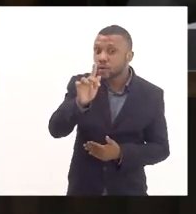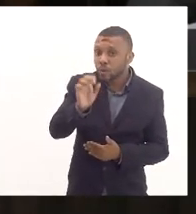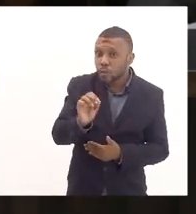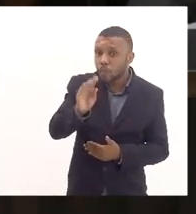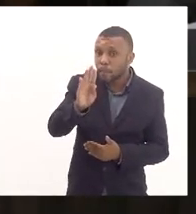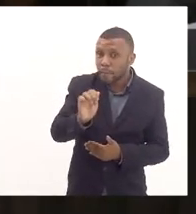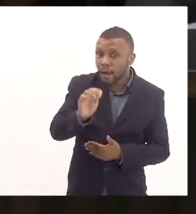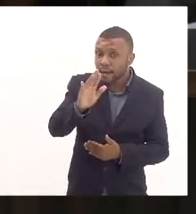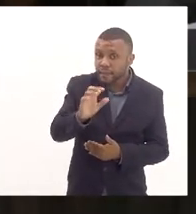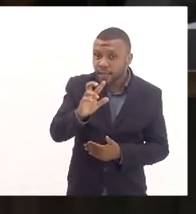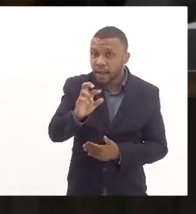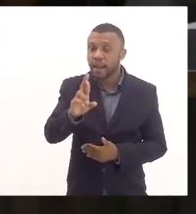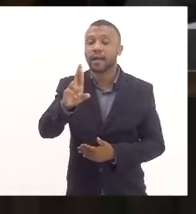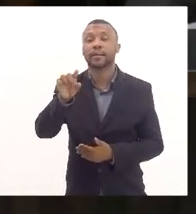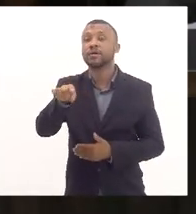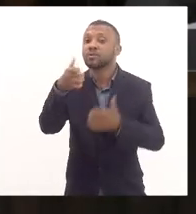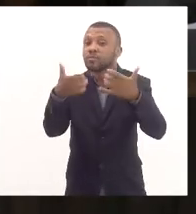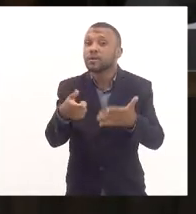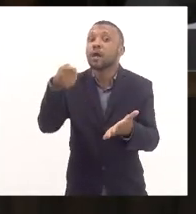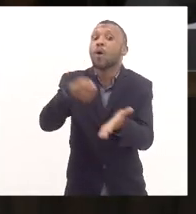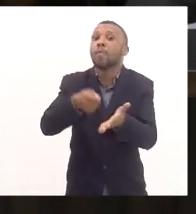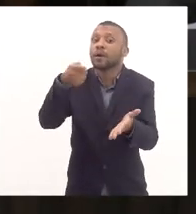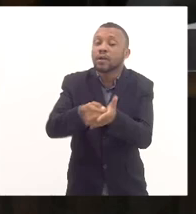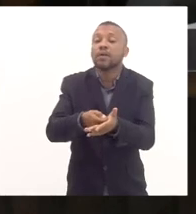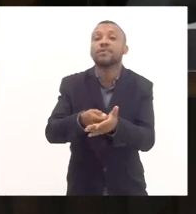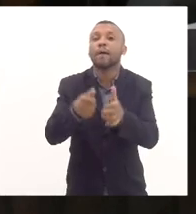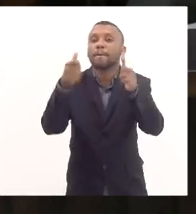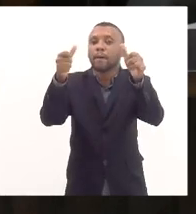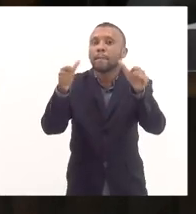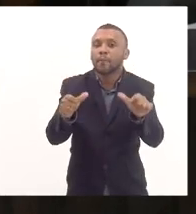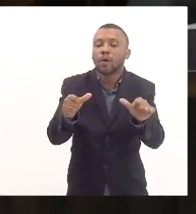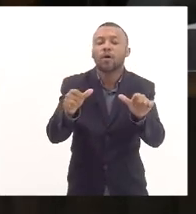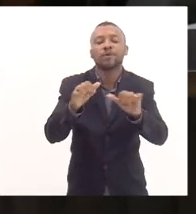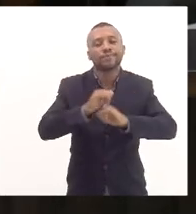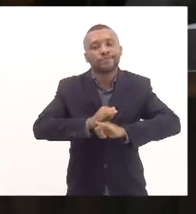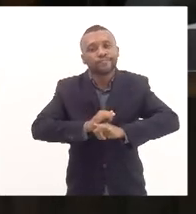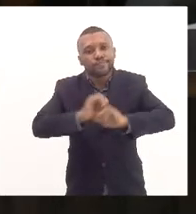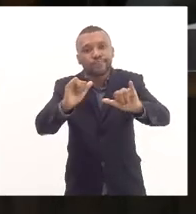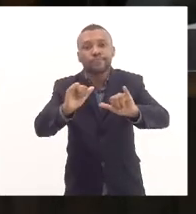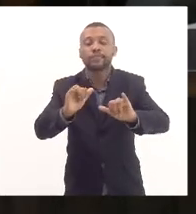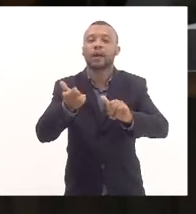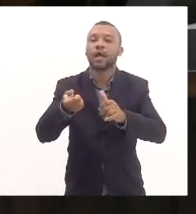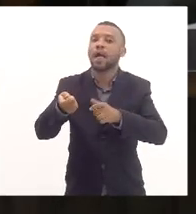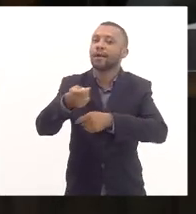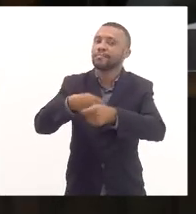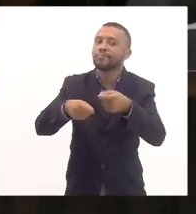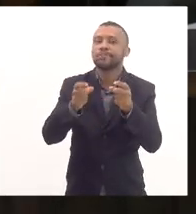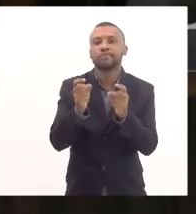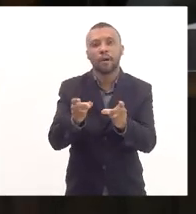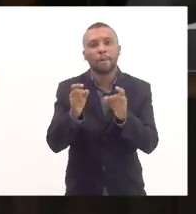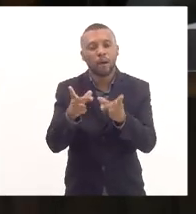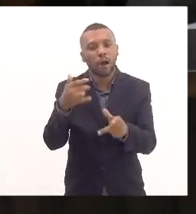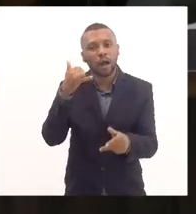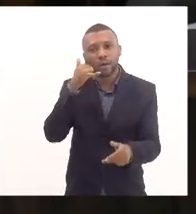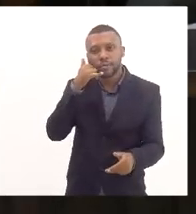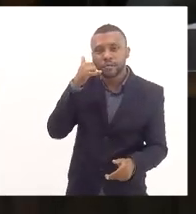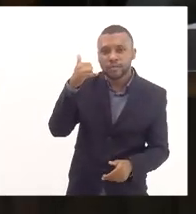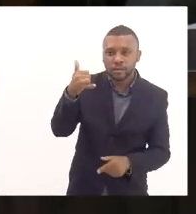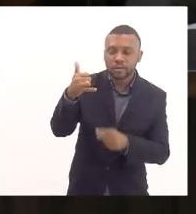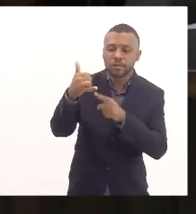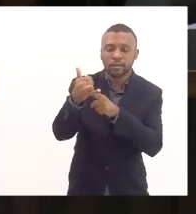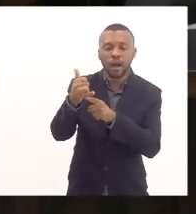que dispõe sobre a obrigatoriedade de afixação de cartazes em estabelecimentos que comercializam aparelhos celulares